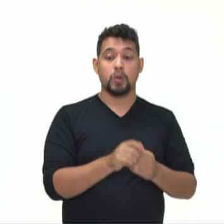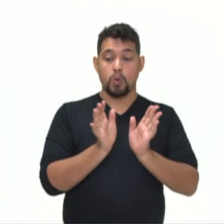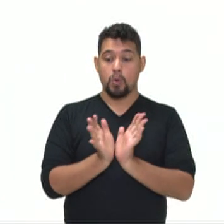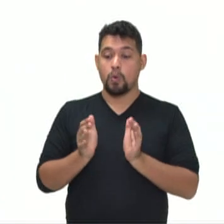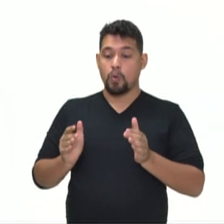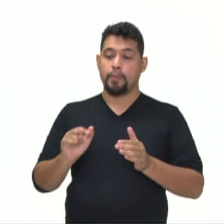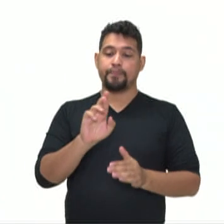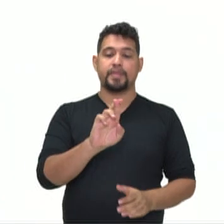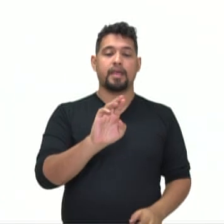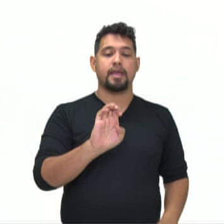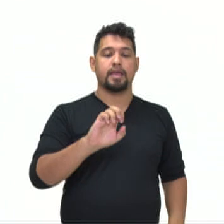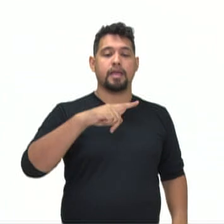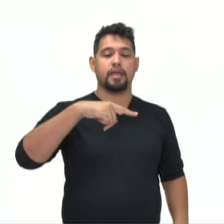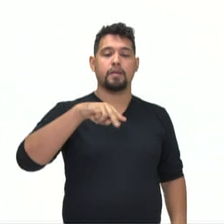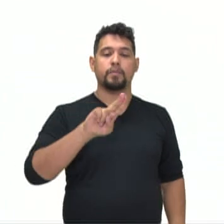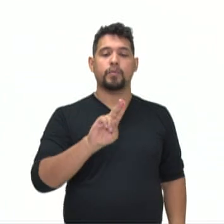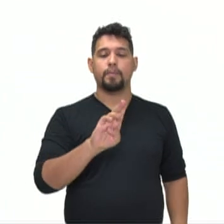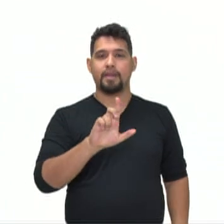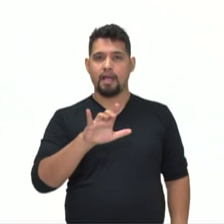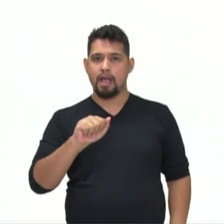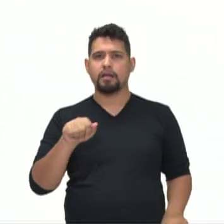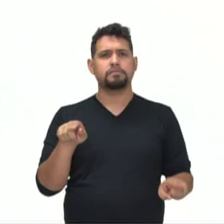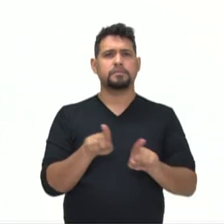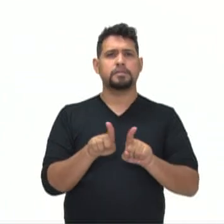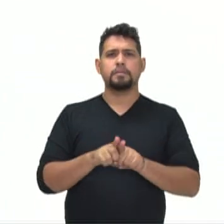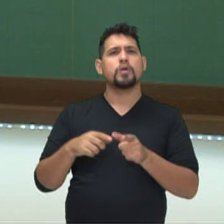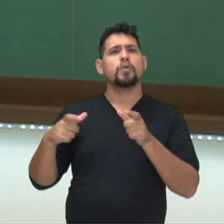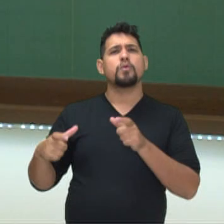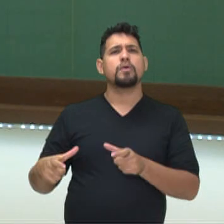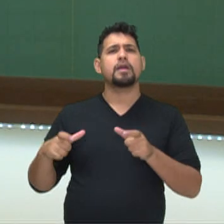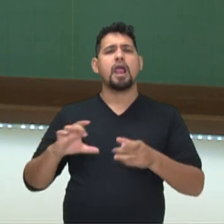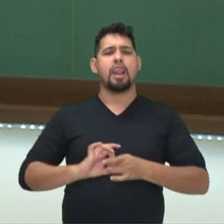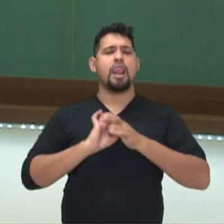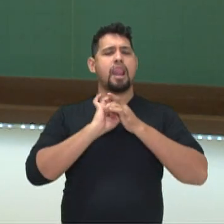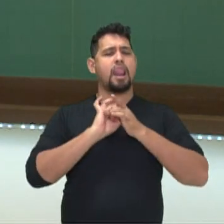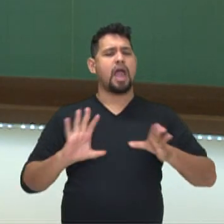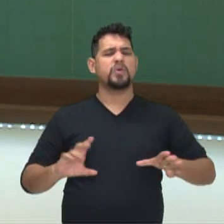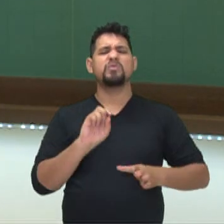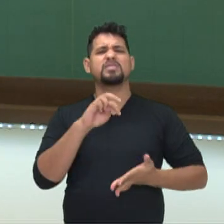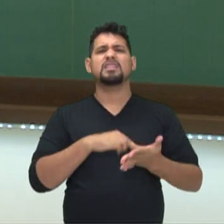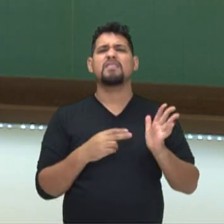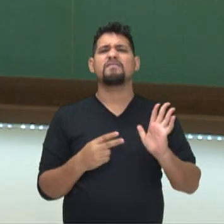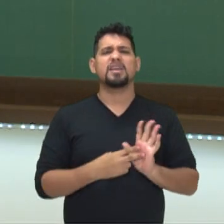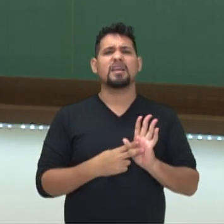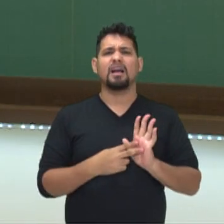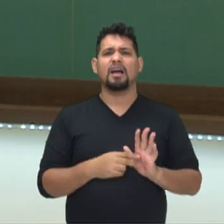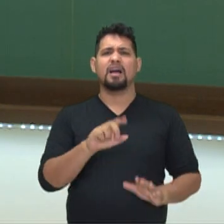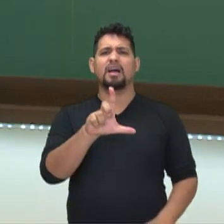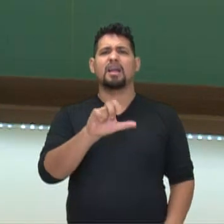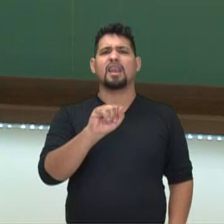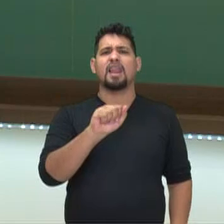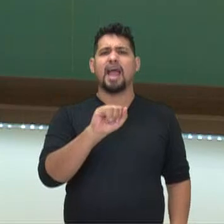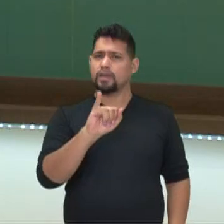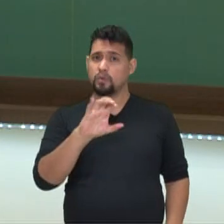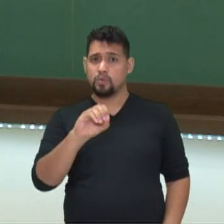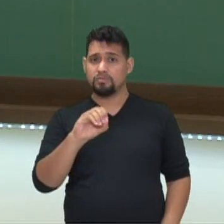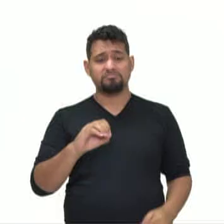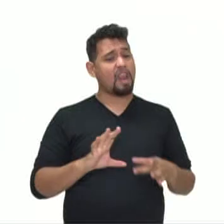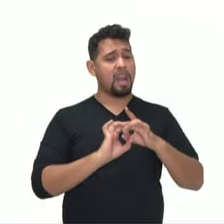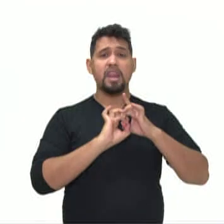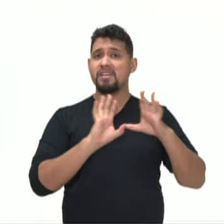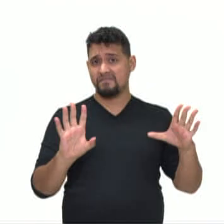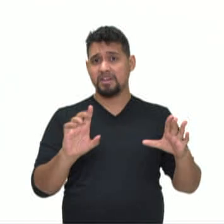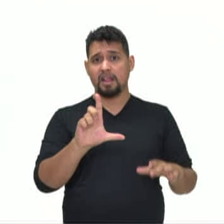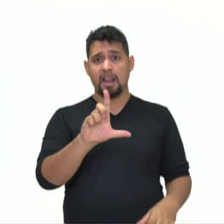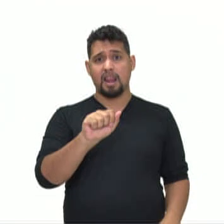república, com isso também um Estado laico. Mas o que é Estado laico? Bom, vamos falar disso já já. A